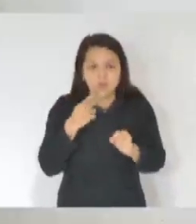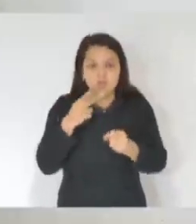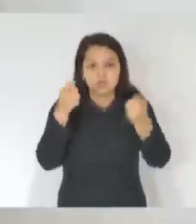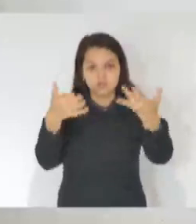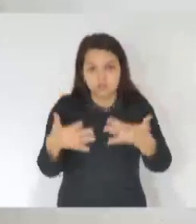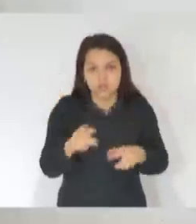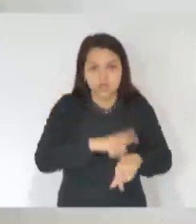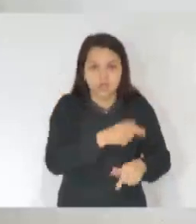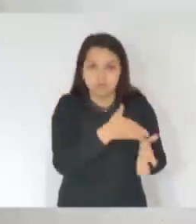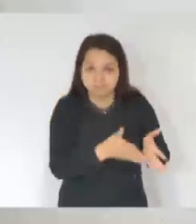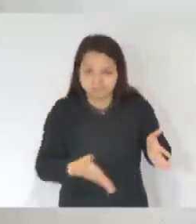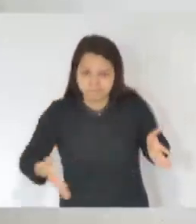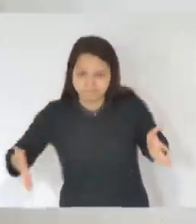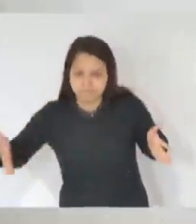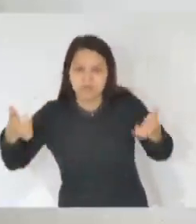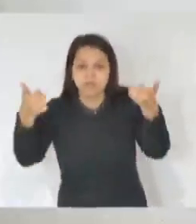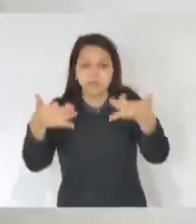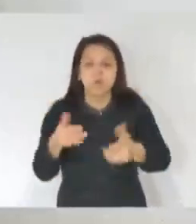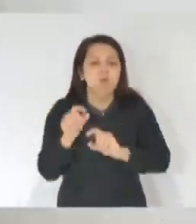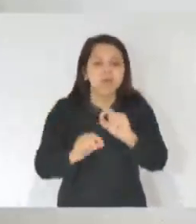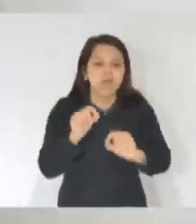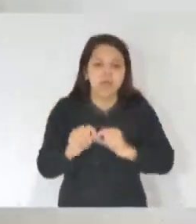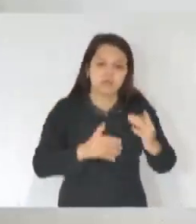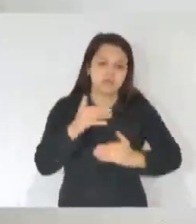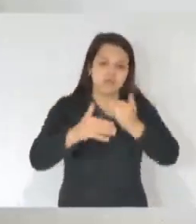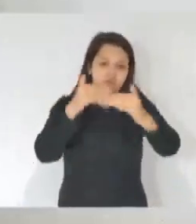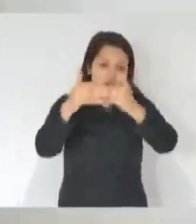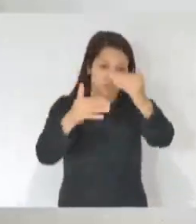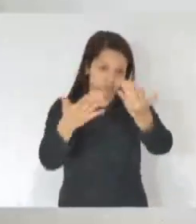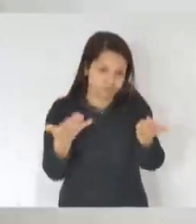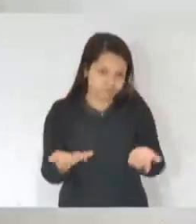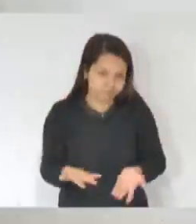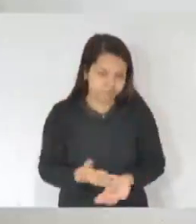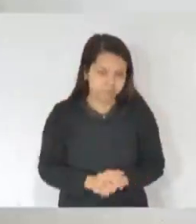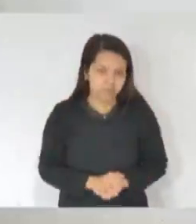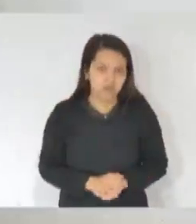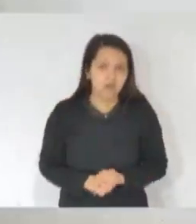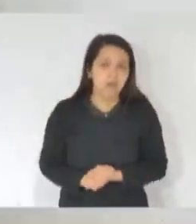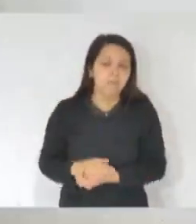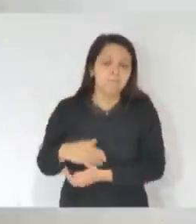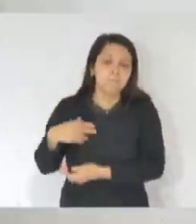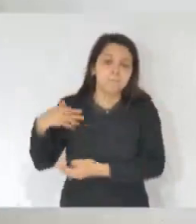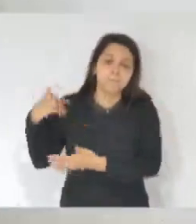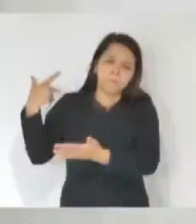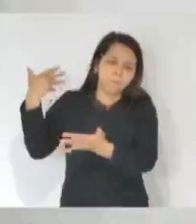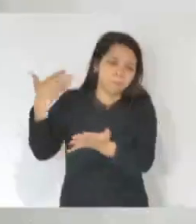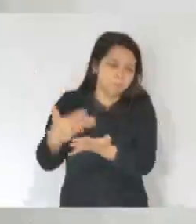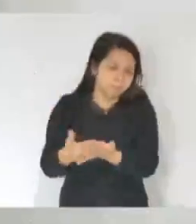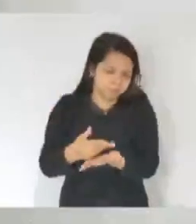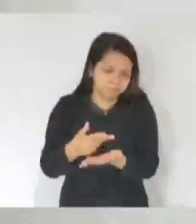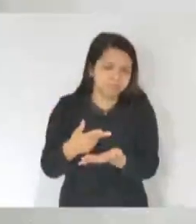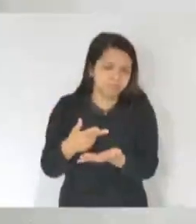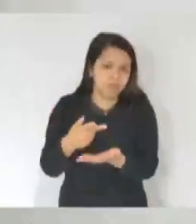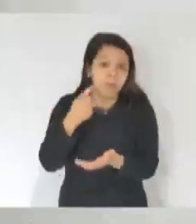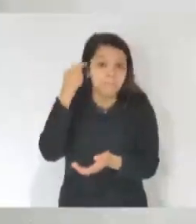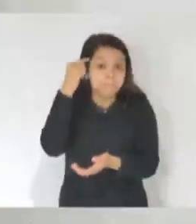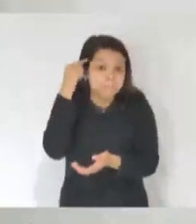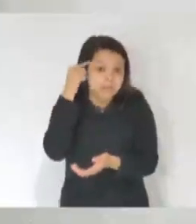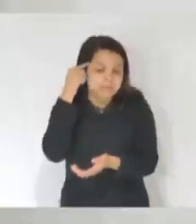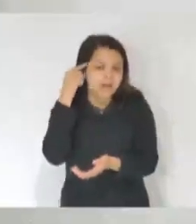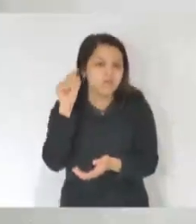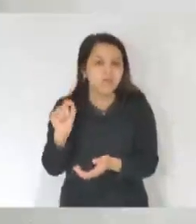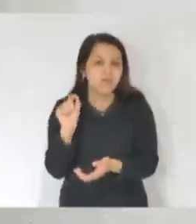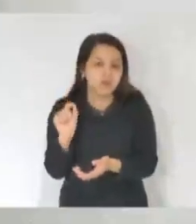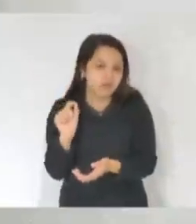tempo falando o que é desenvolvimento. Por muito tempo se falou e se pensou que desenvolvimento era